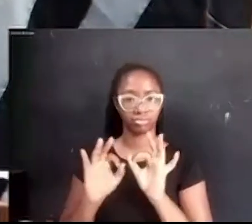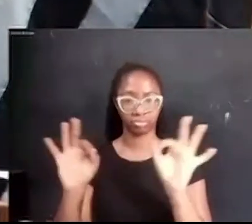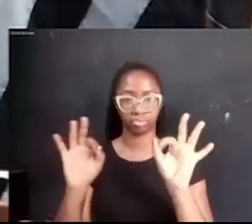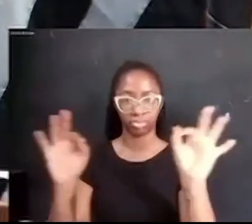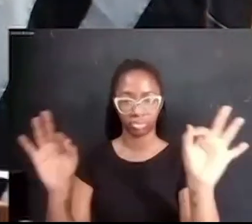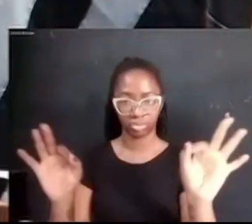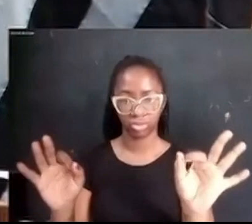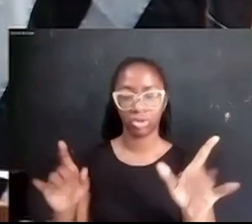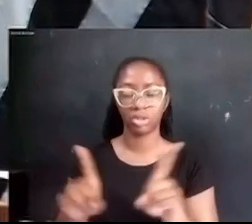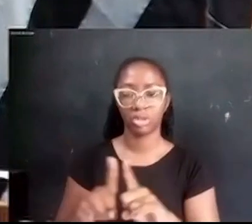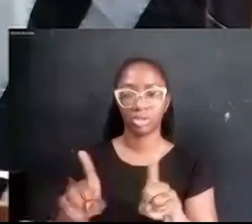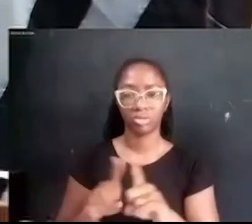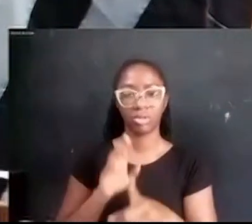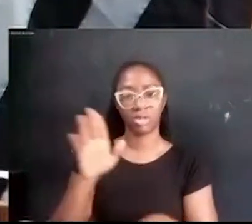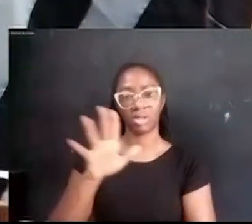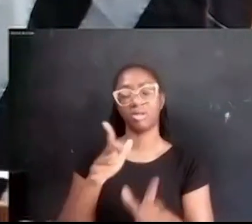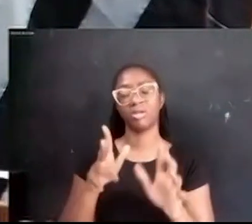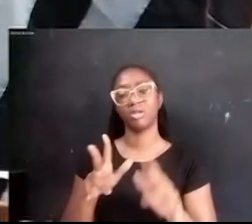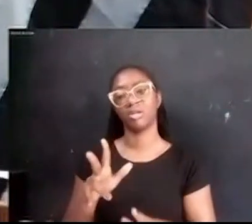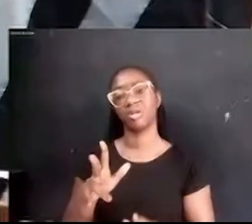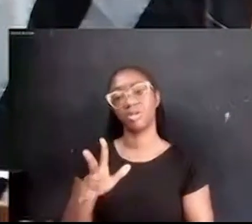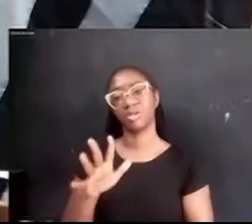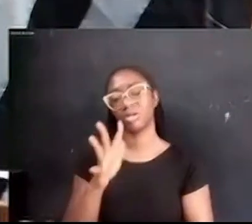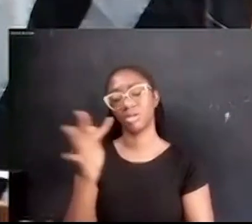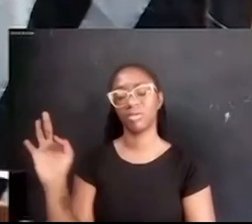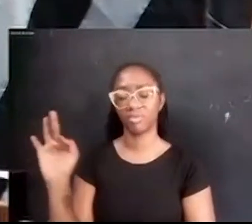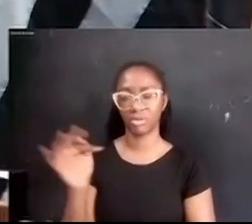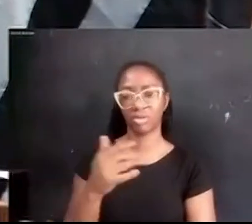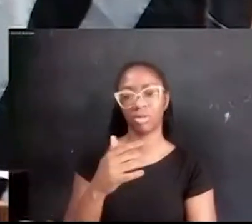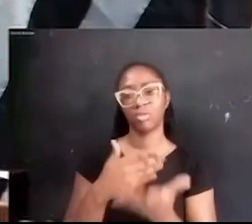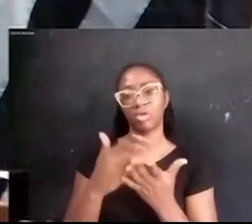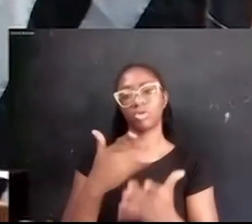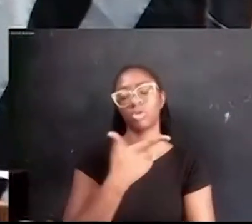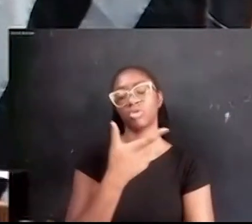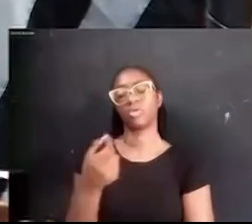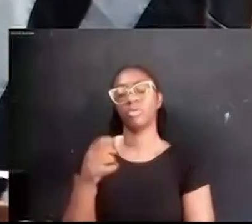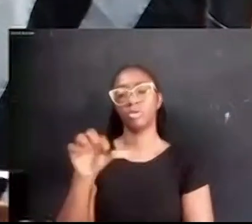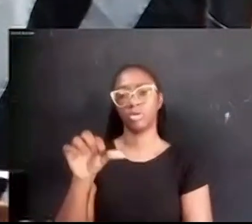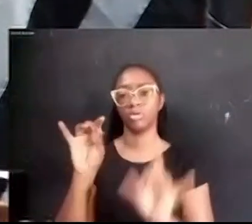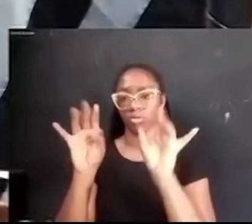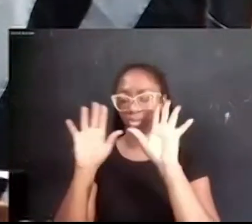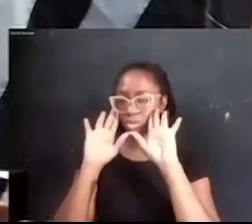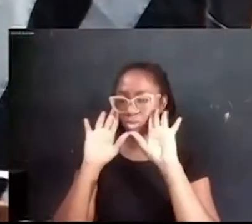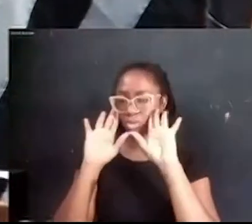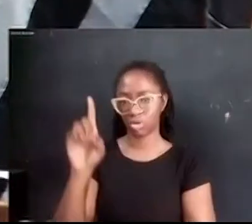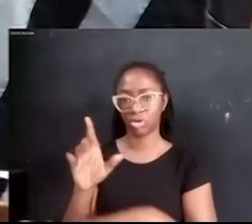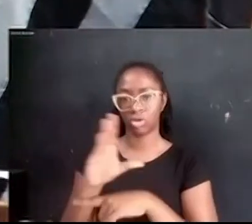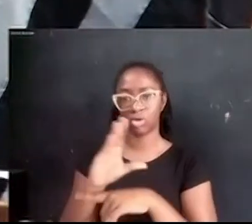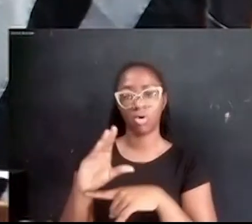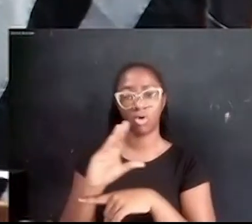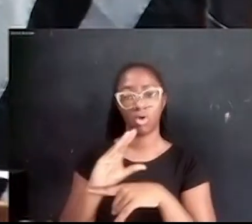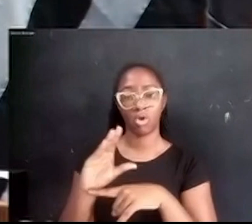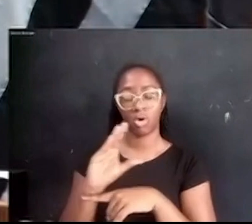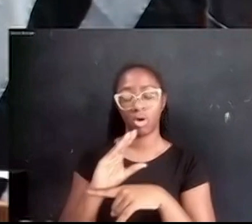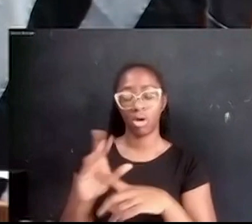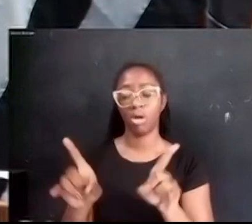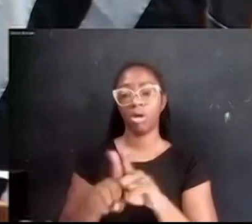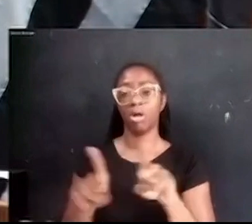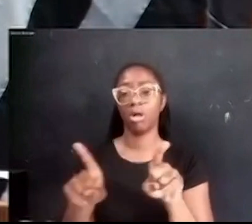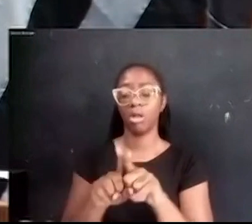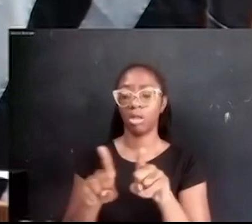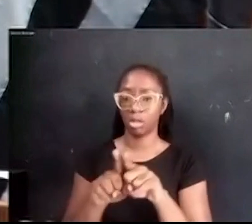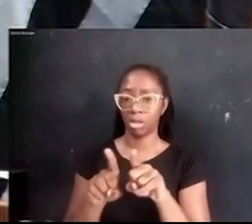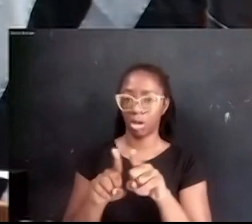2009, é especialista em direito constitucional, em particular em contencioso constitucional comparado, e